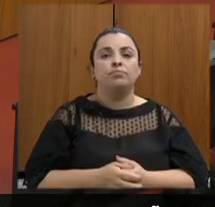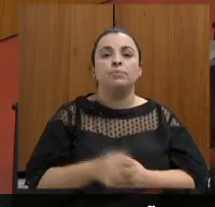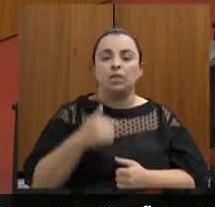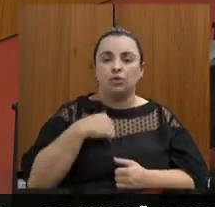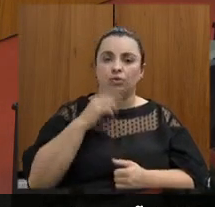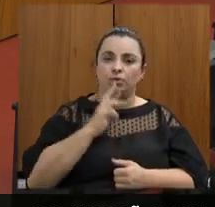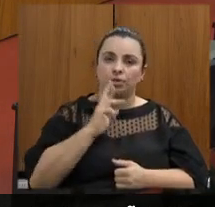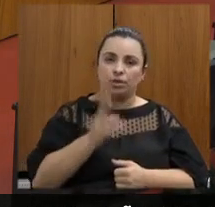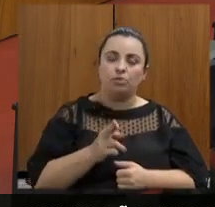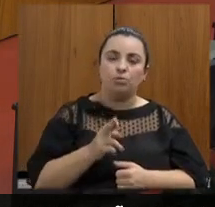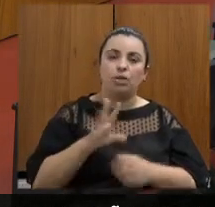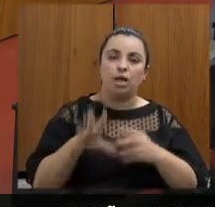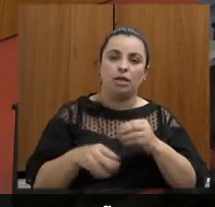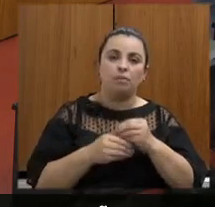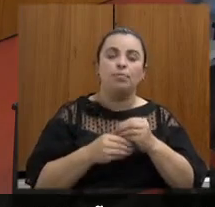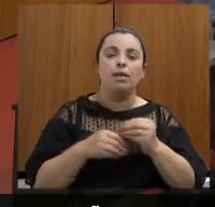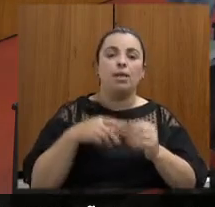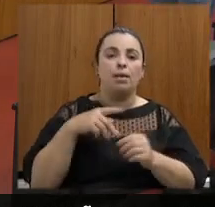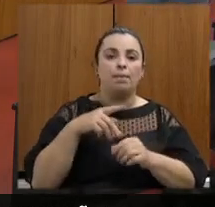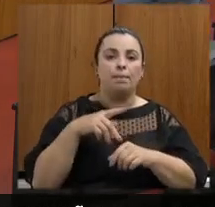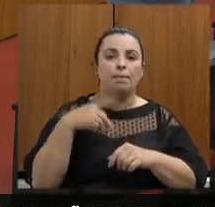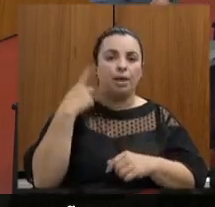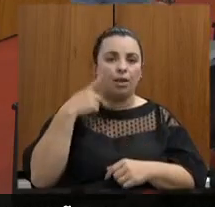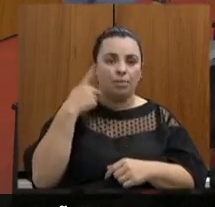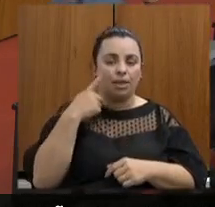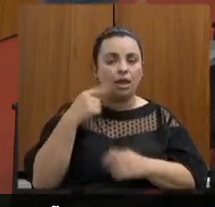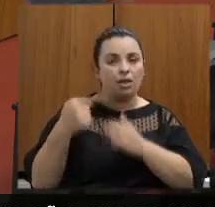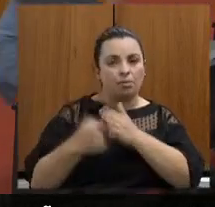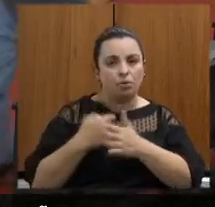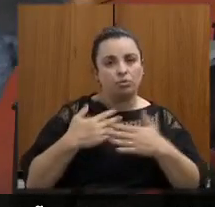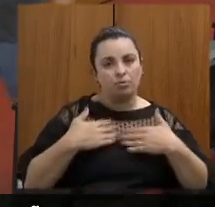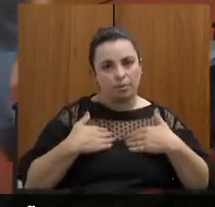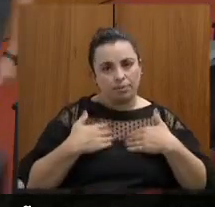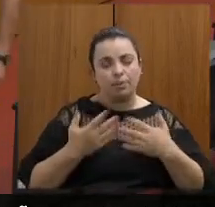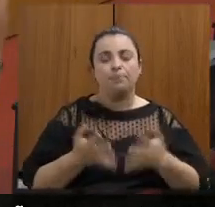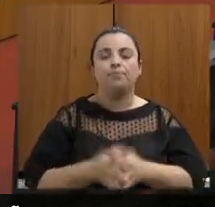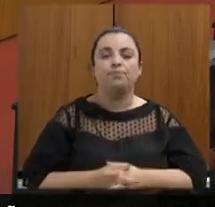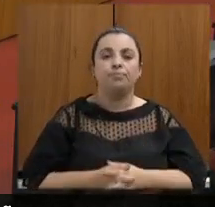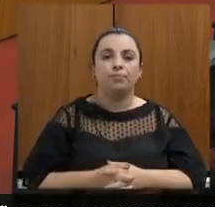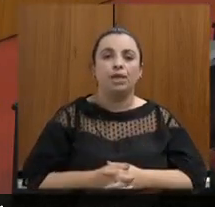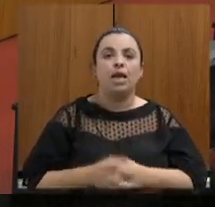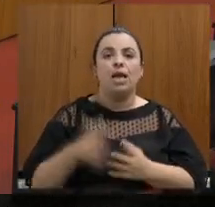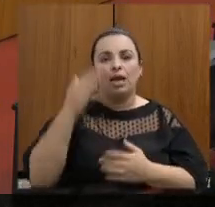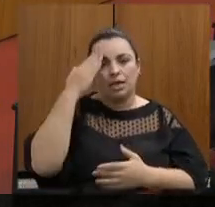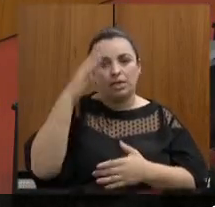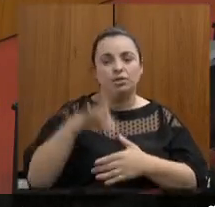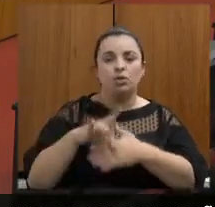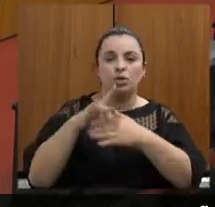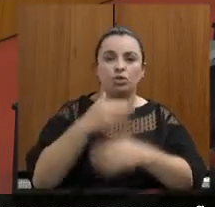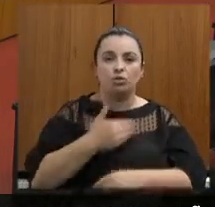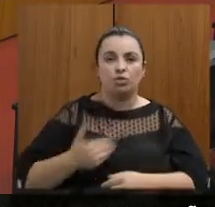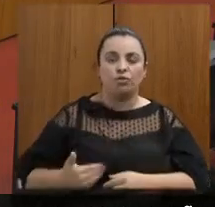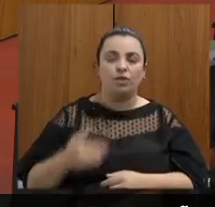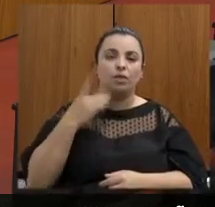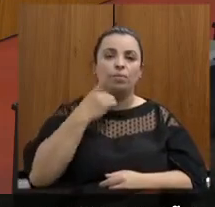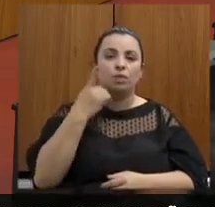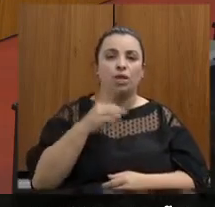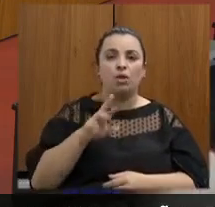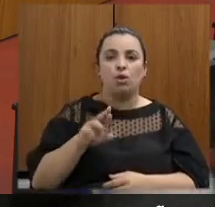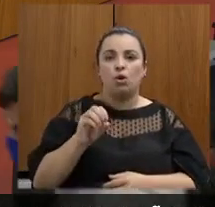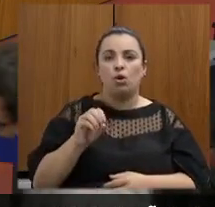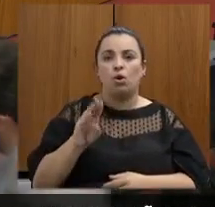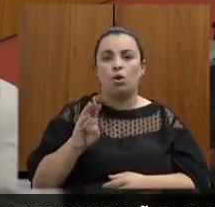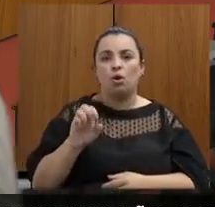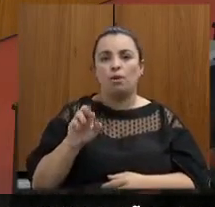eu irei responder à questão das emendas parlamentares foi pergunta direcionada a mim agradecer o nosso líder do governo Deputado Roberto Andrade pela sua